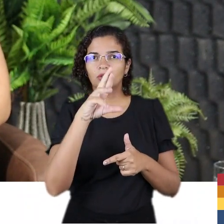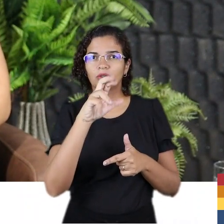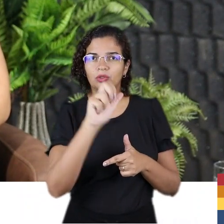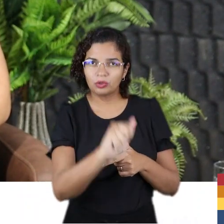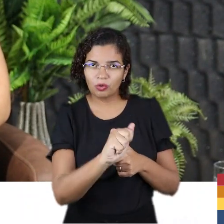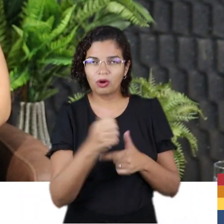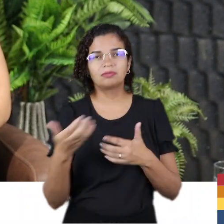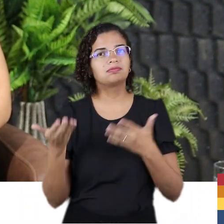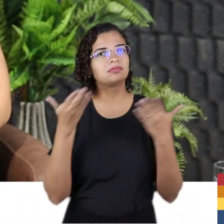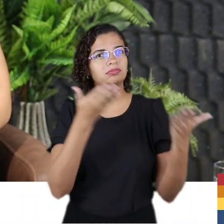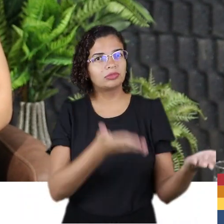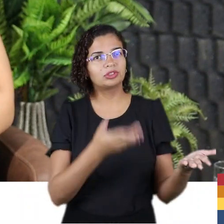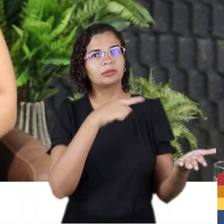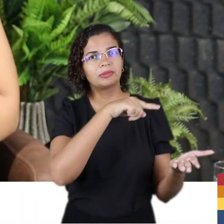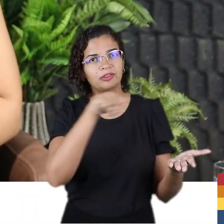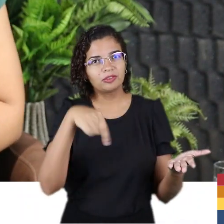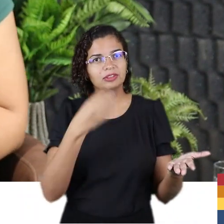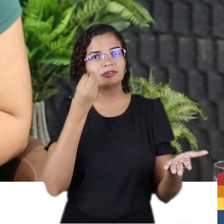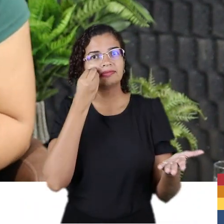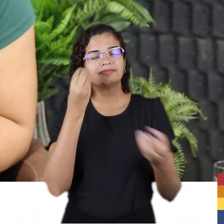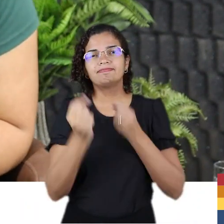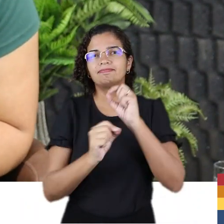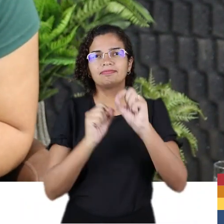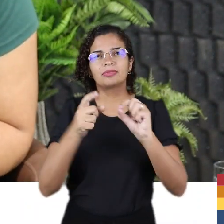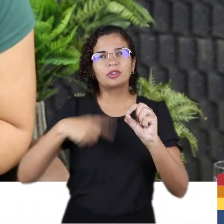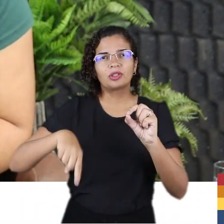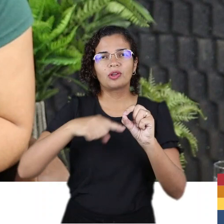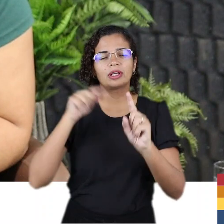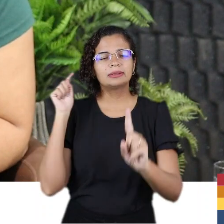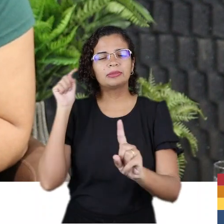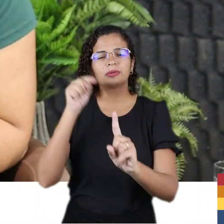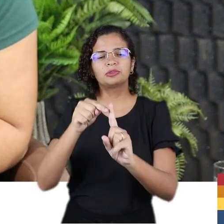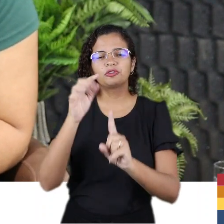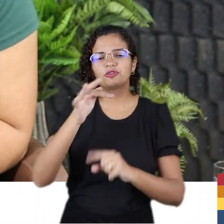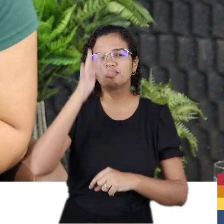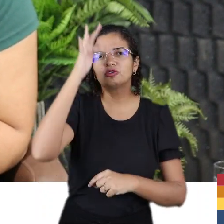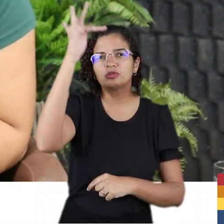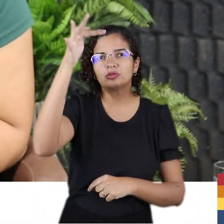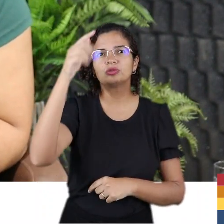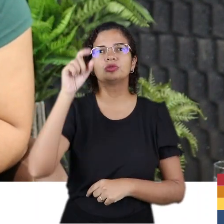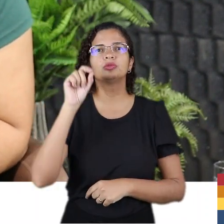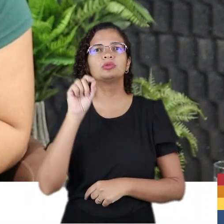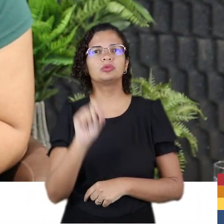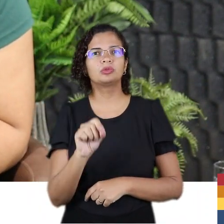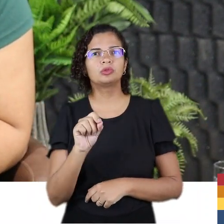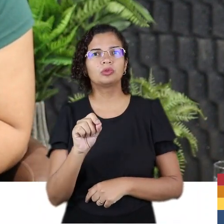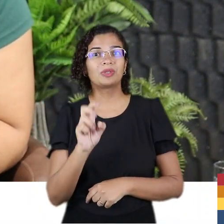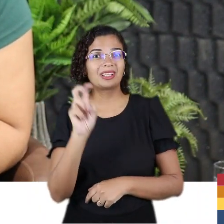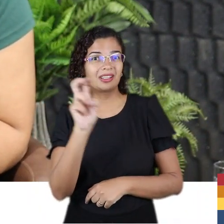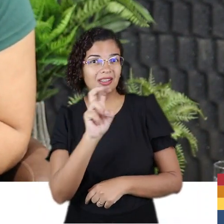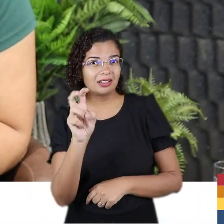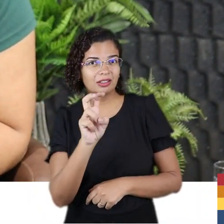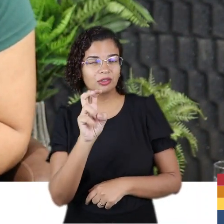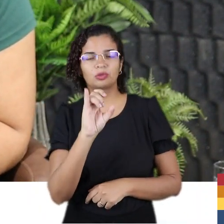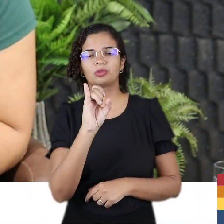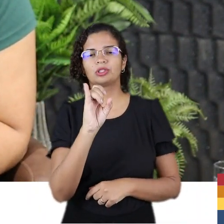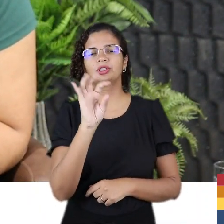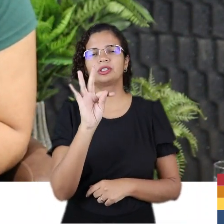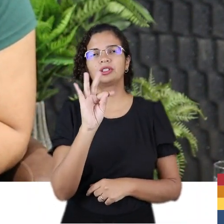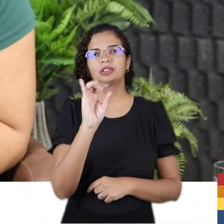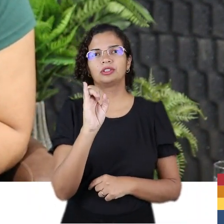e que vai trazer para a gente a perspectiva de oferta do quinto itinerário, assim pensado